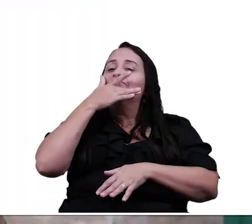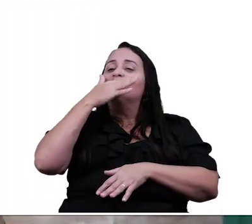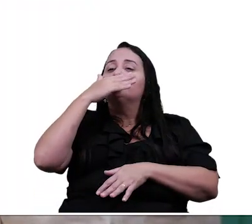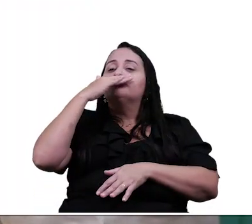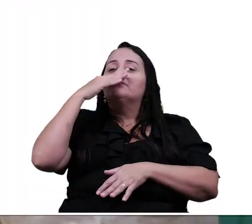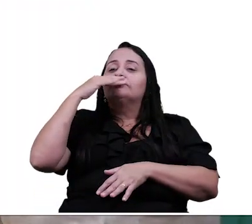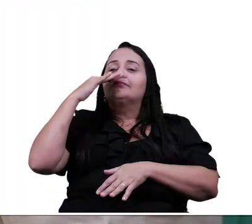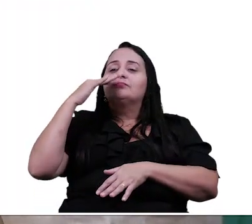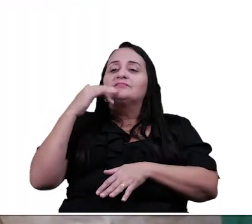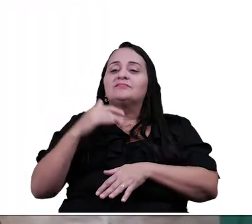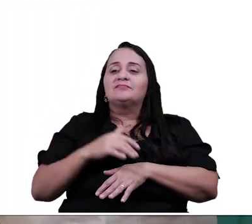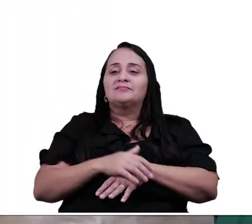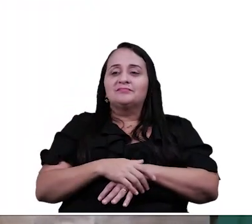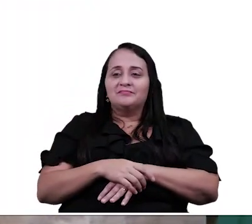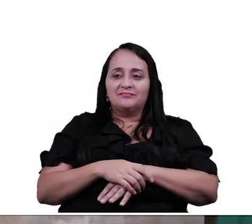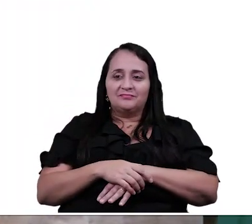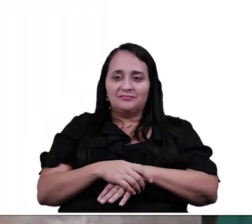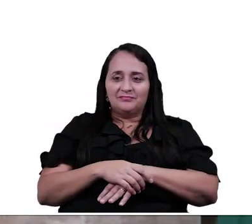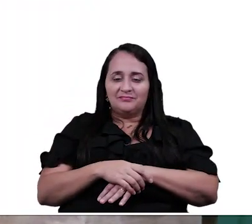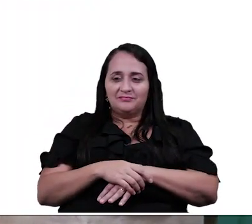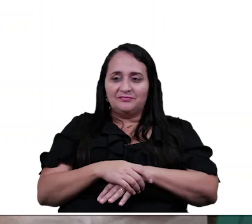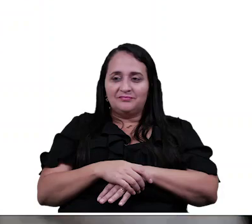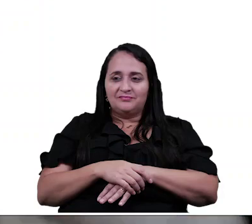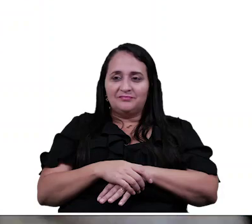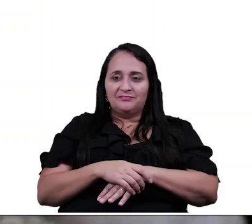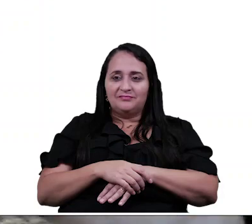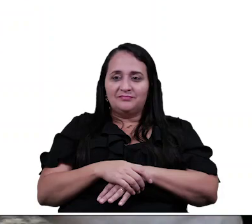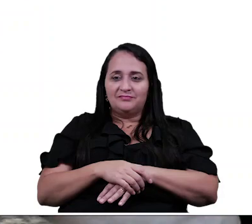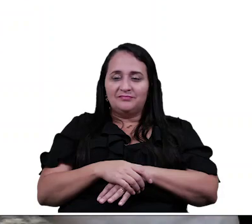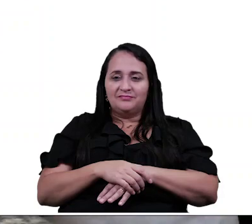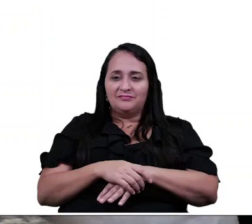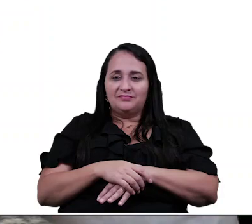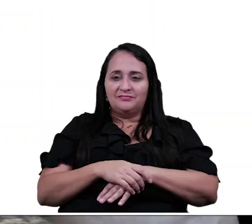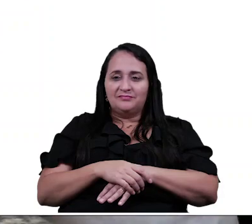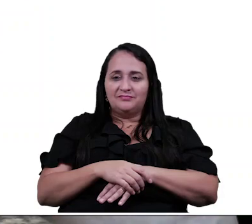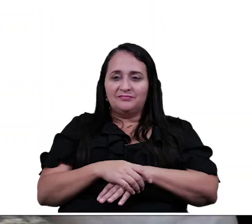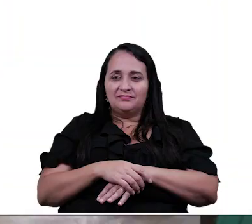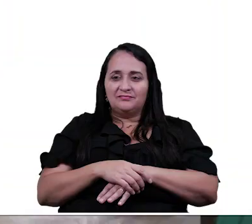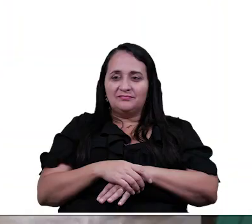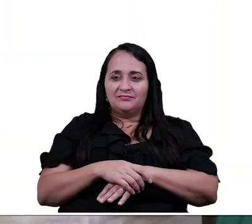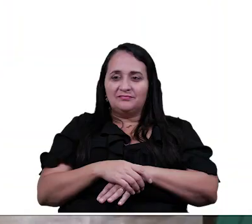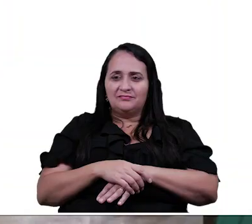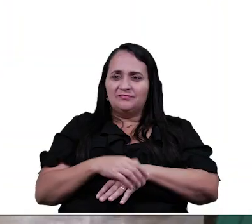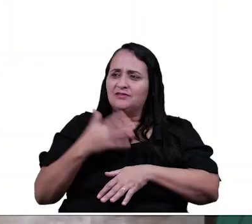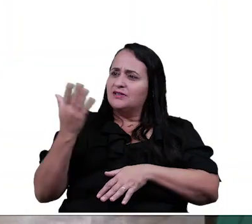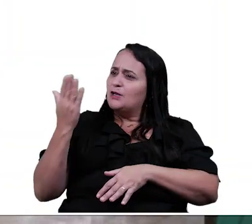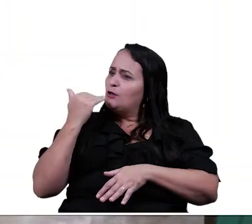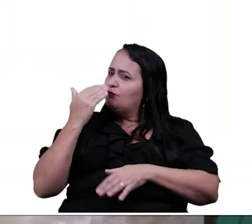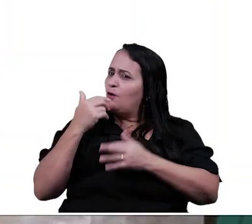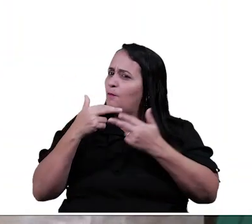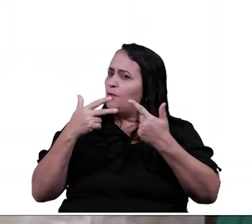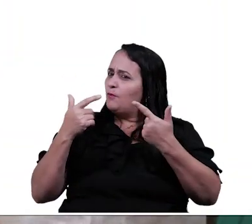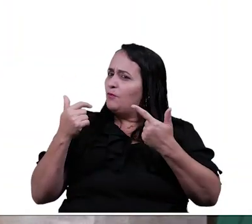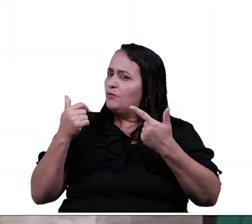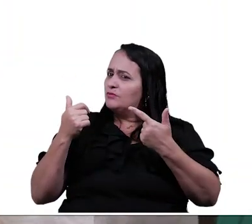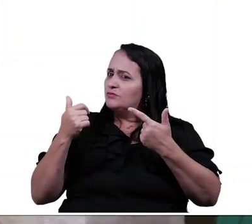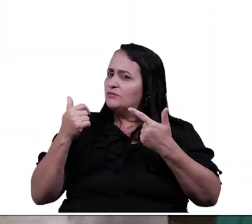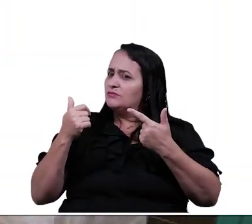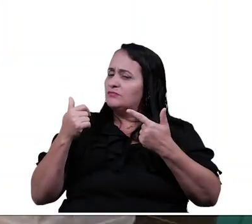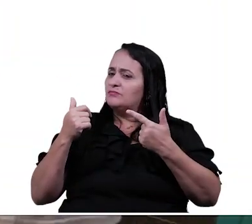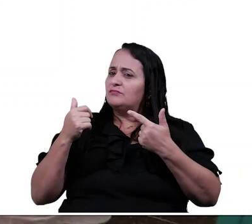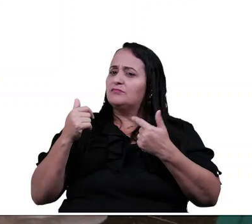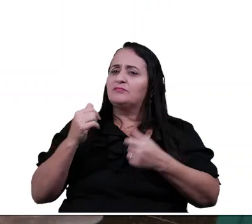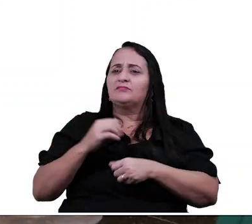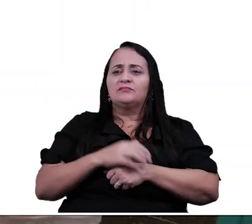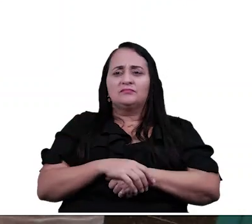Você não imagina como eu tava doida pra beber esse café. É, experimente. E aí, mas a gente não vai comer que algo? Que